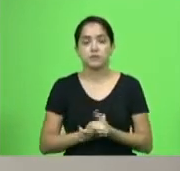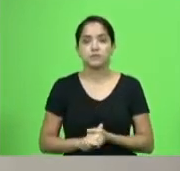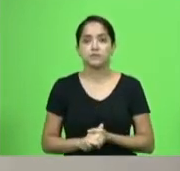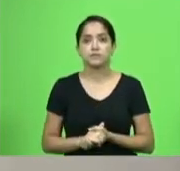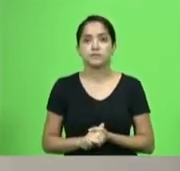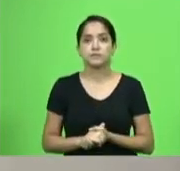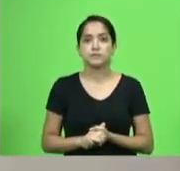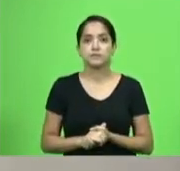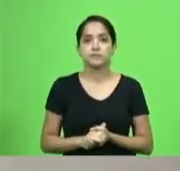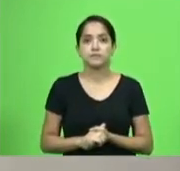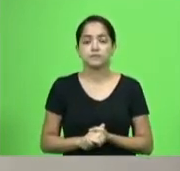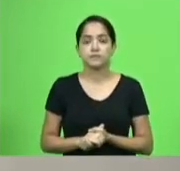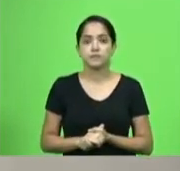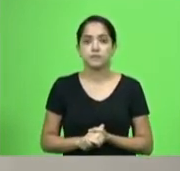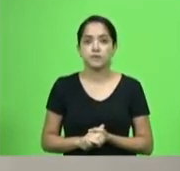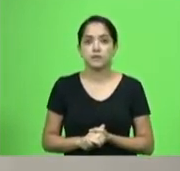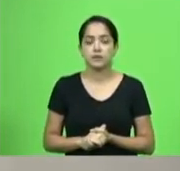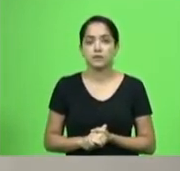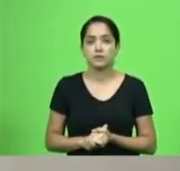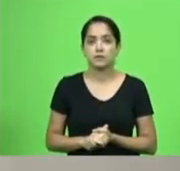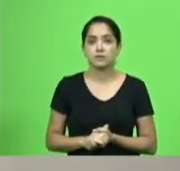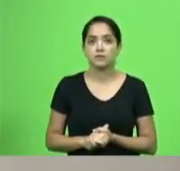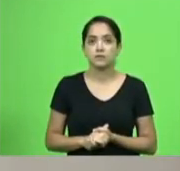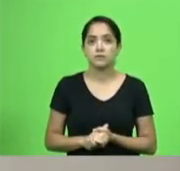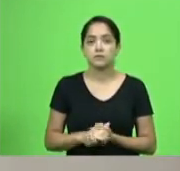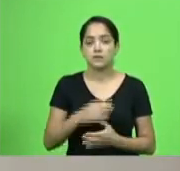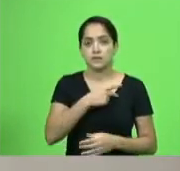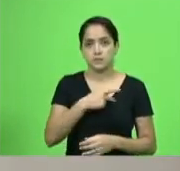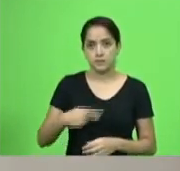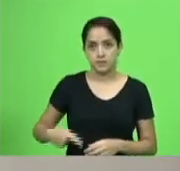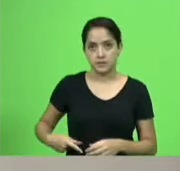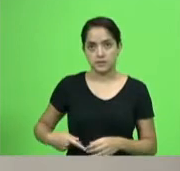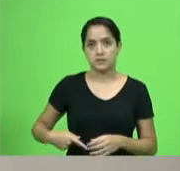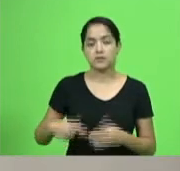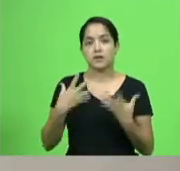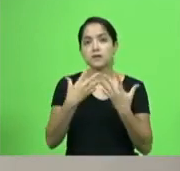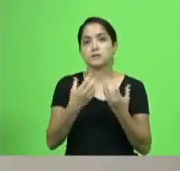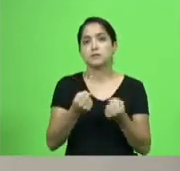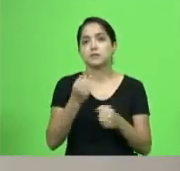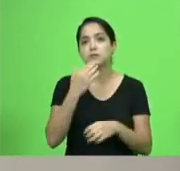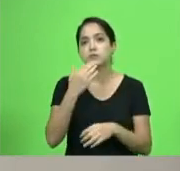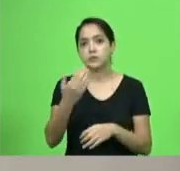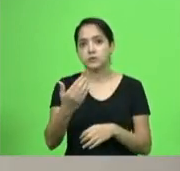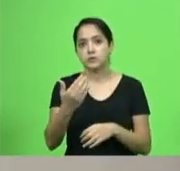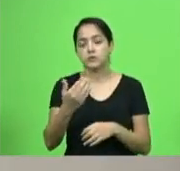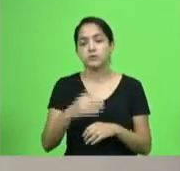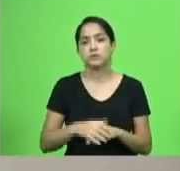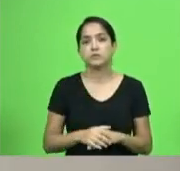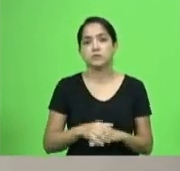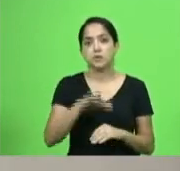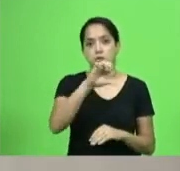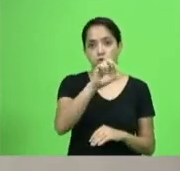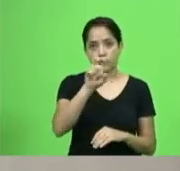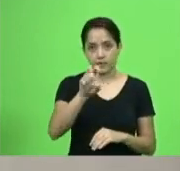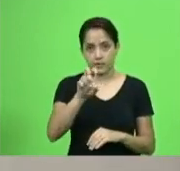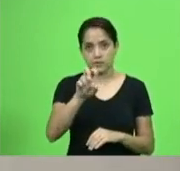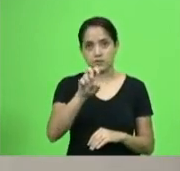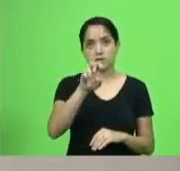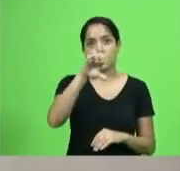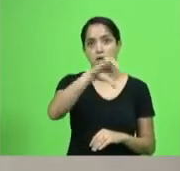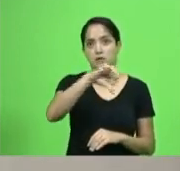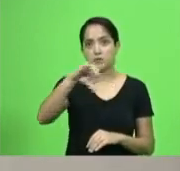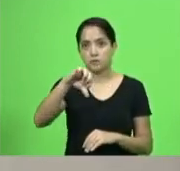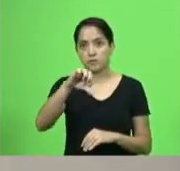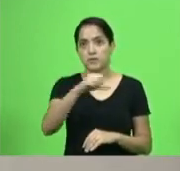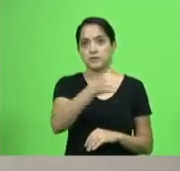unanimidade. Esta presidência comunica que defere os seguintes requerimentos, requerimento 95 a 99 e